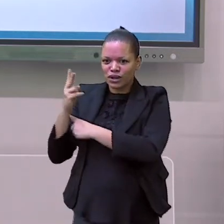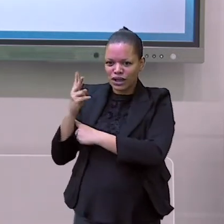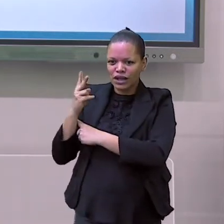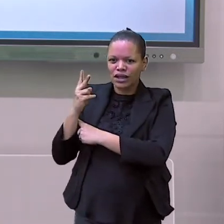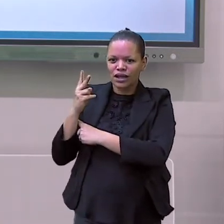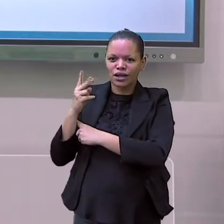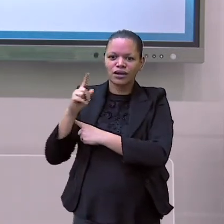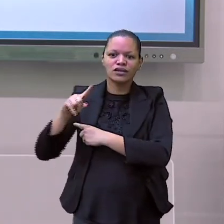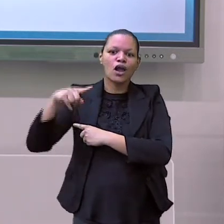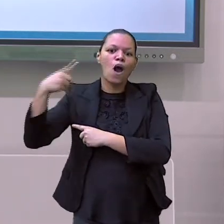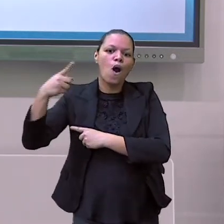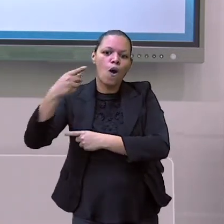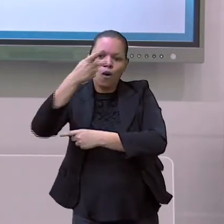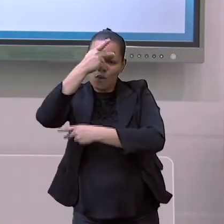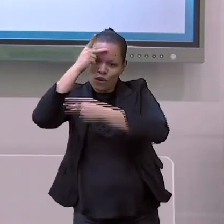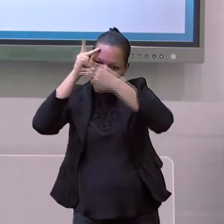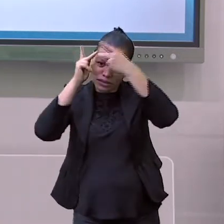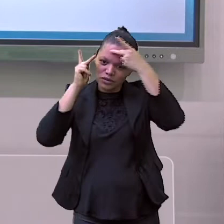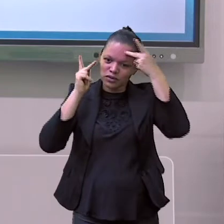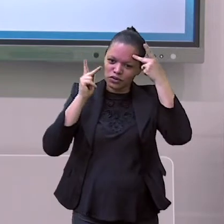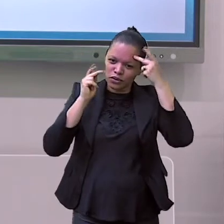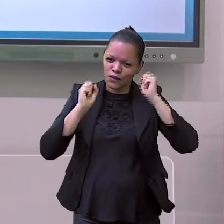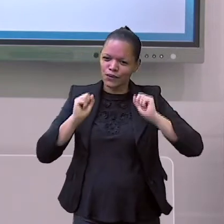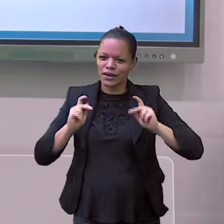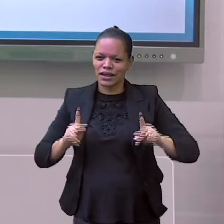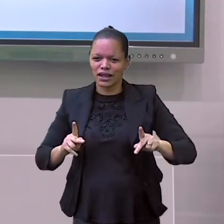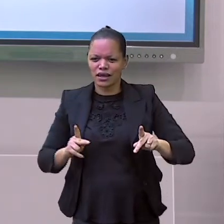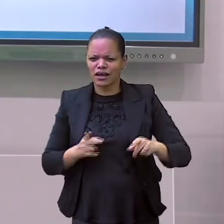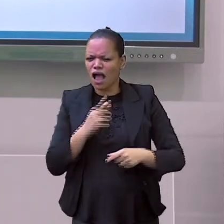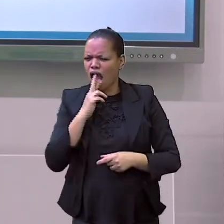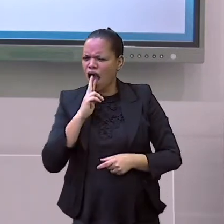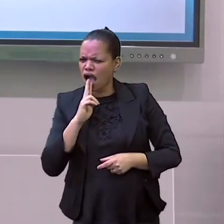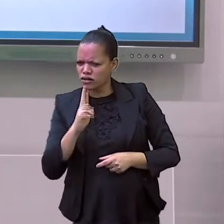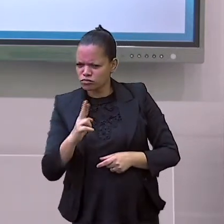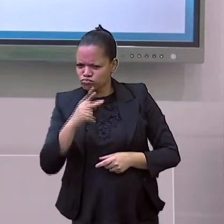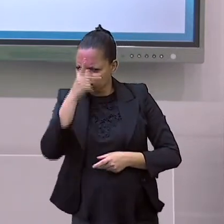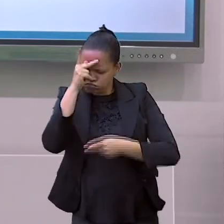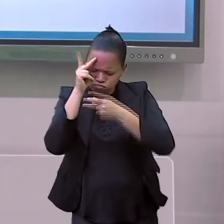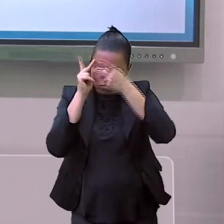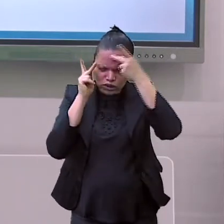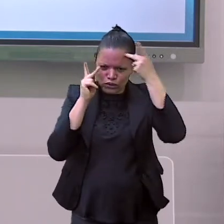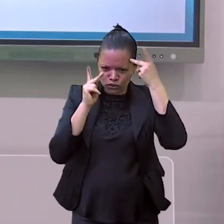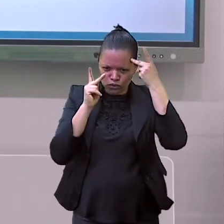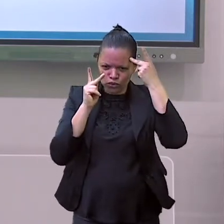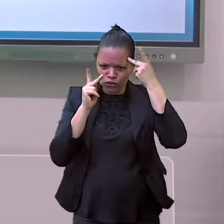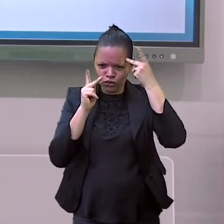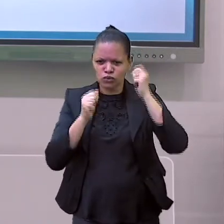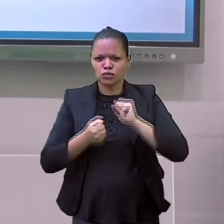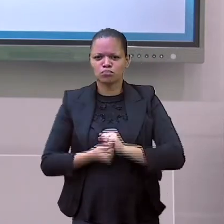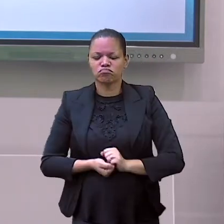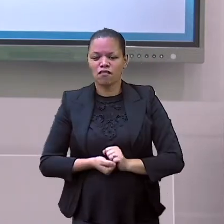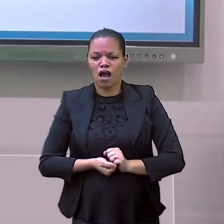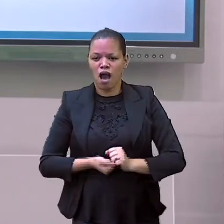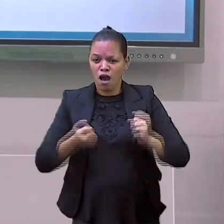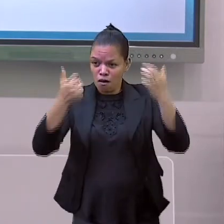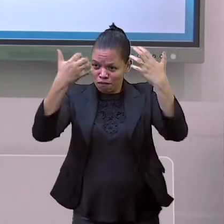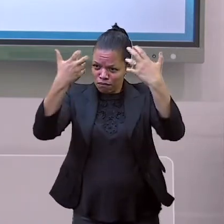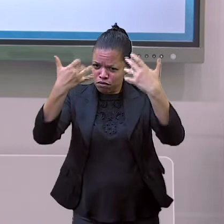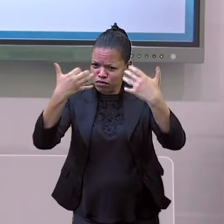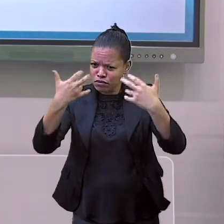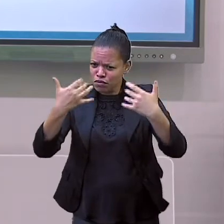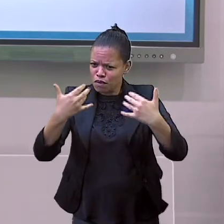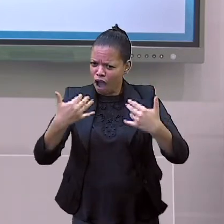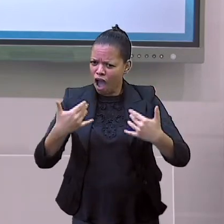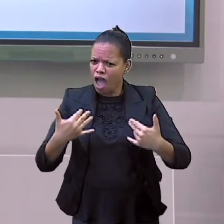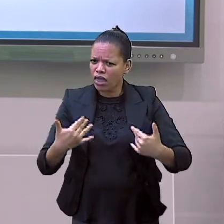Então, você vai fazer uma resposta pessoal. Faça aí um relato aí de 5 ou 6 linhas,